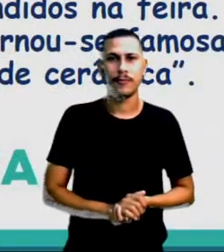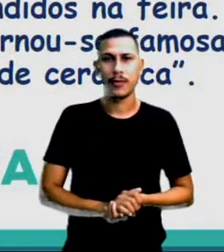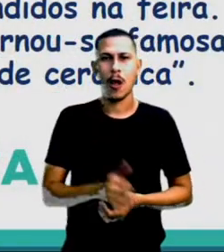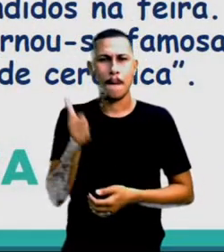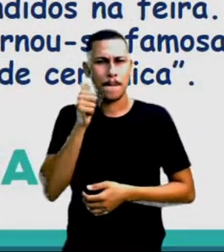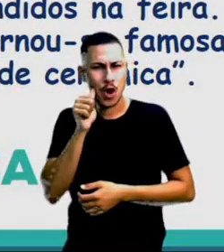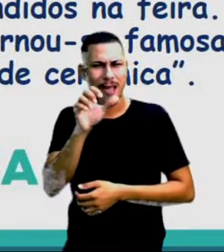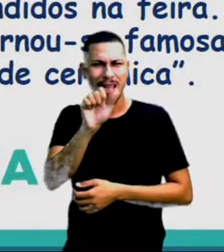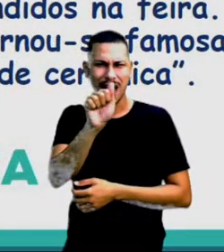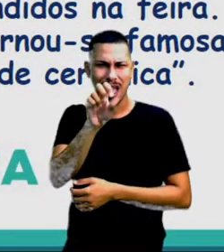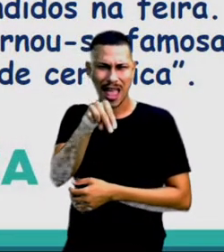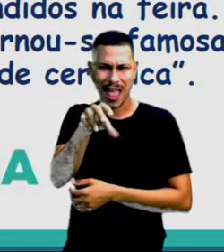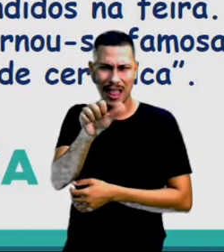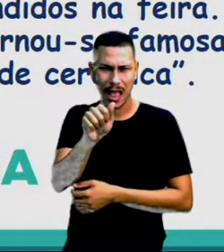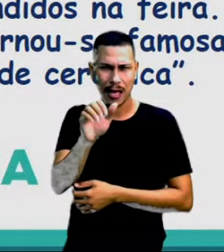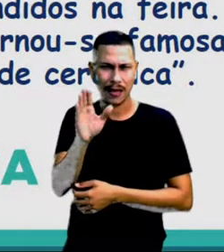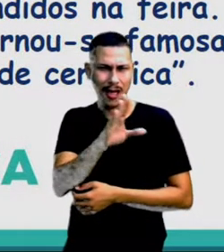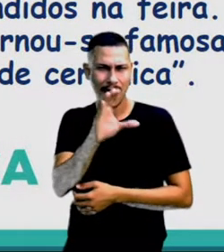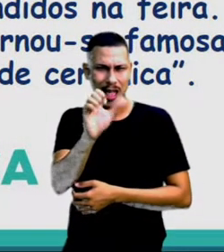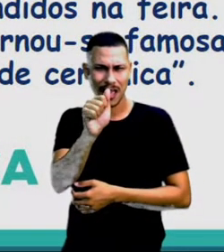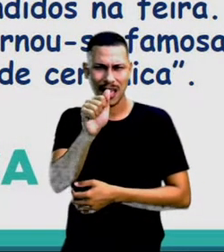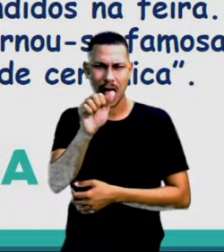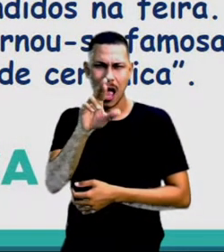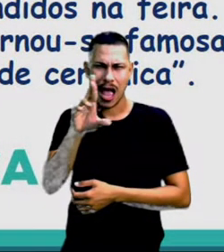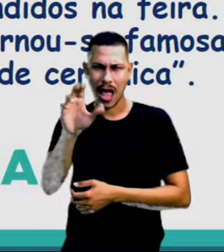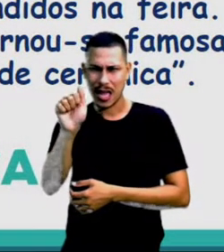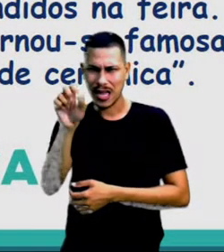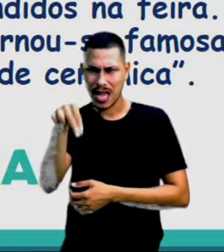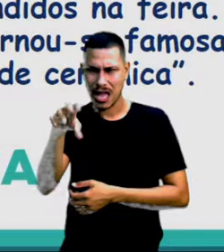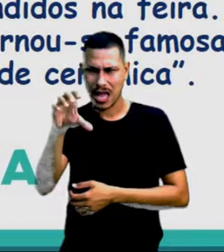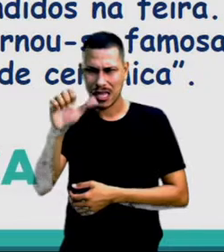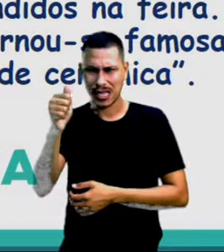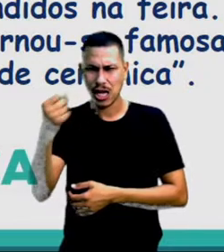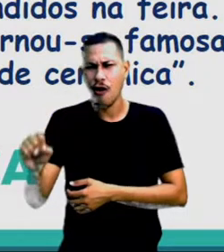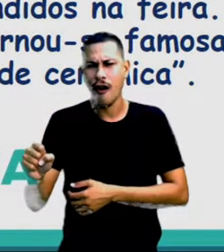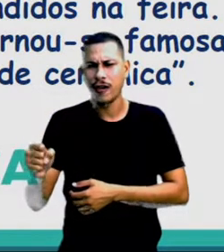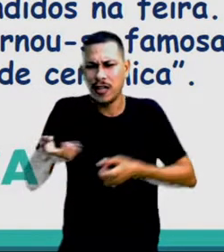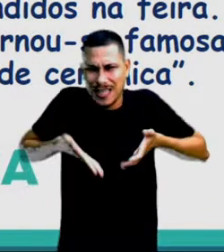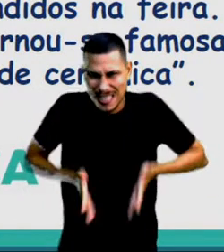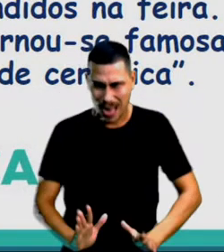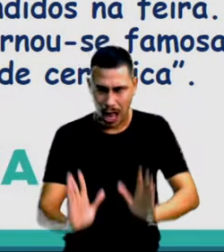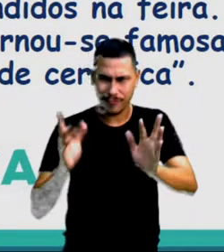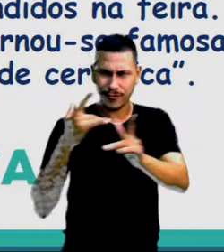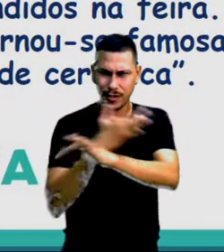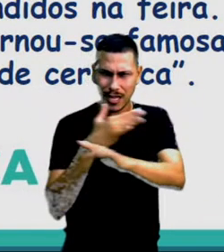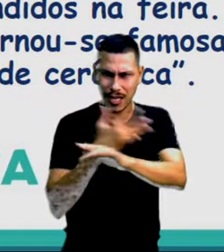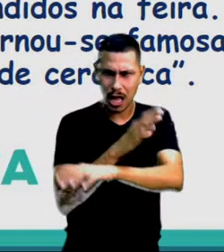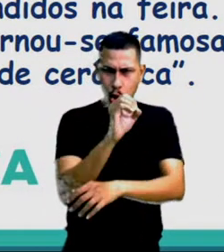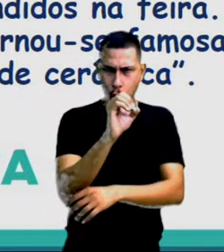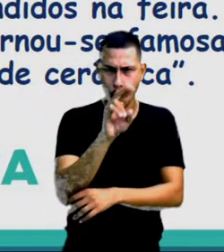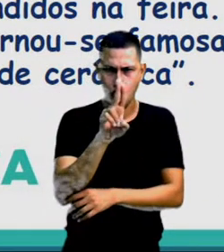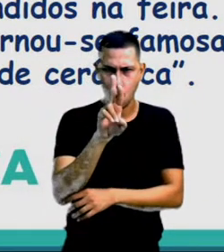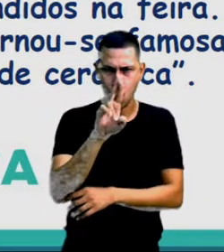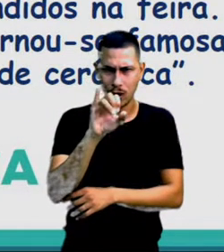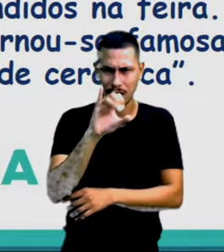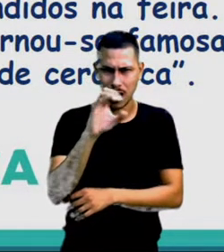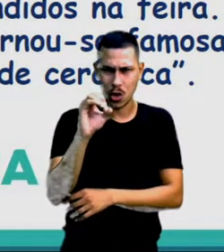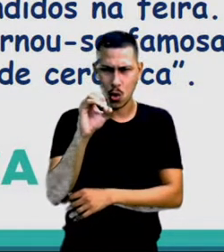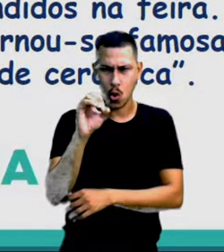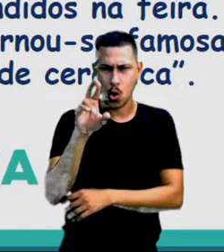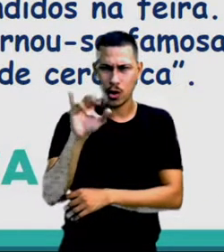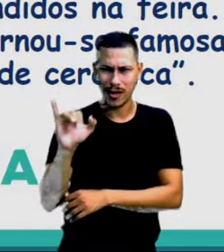Carrancas era Ana Leopoldina dos Santos. Ela nasceu em Ouricuri, em 1923, e morreu em Petrolina,